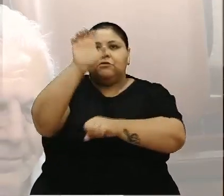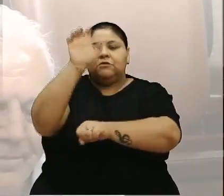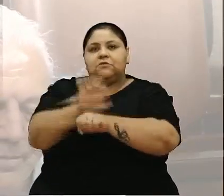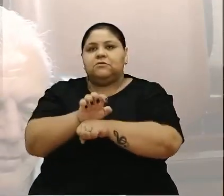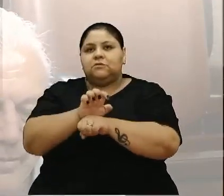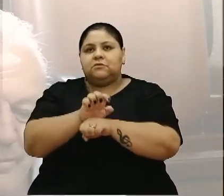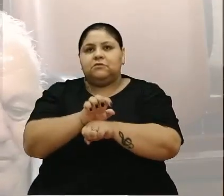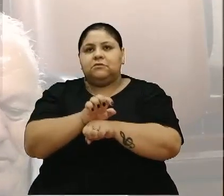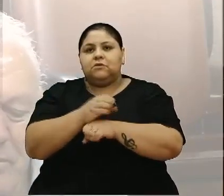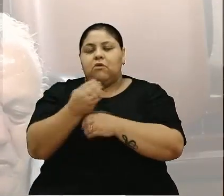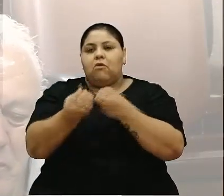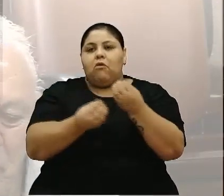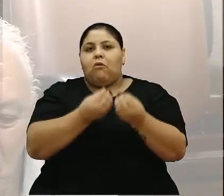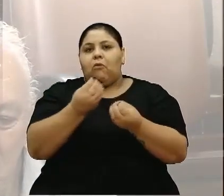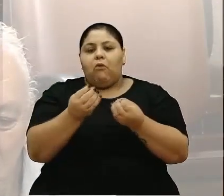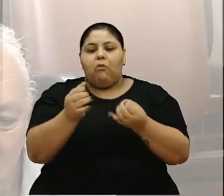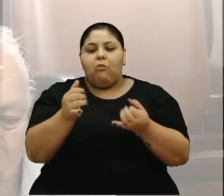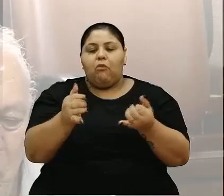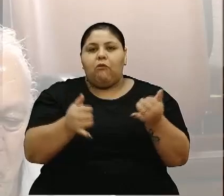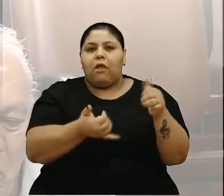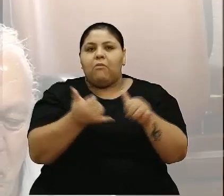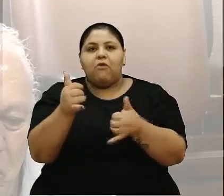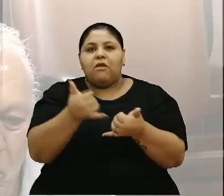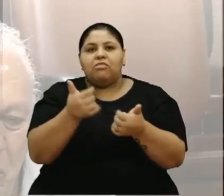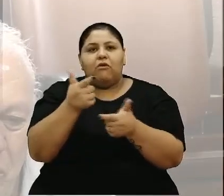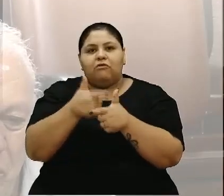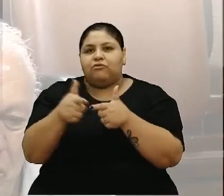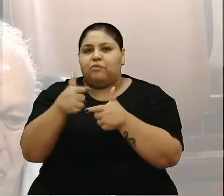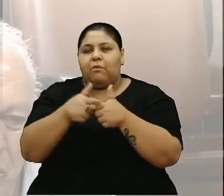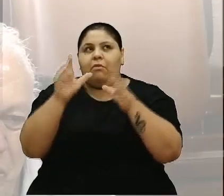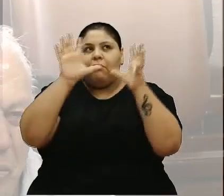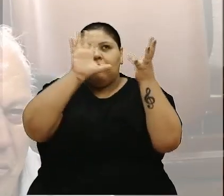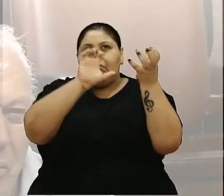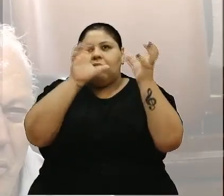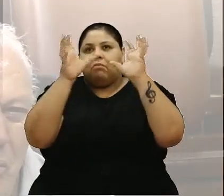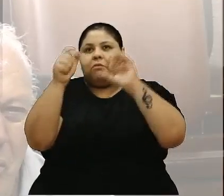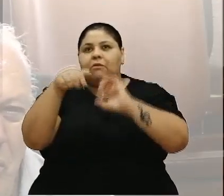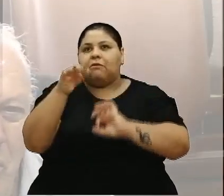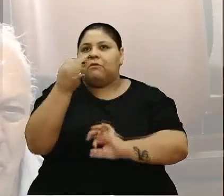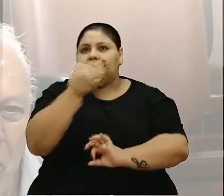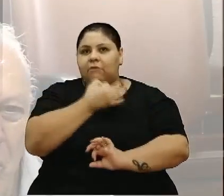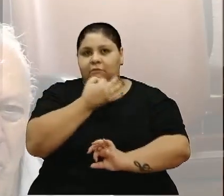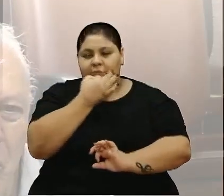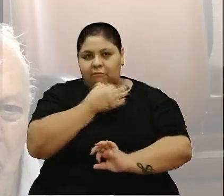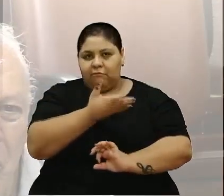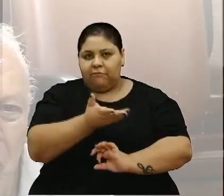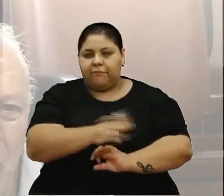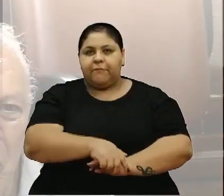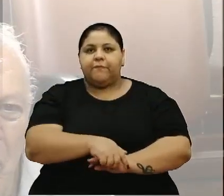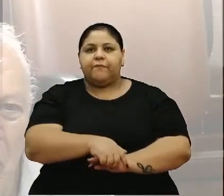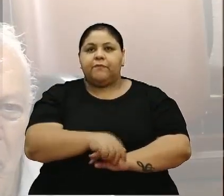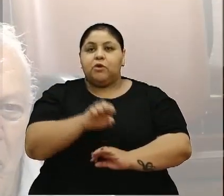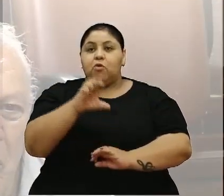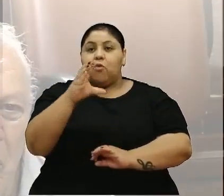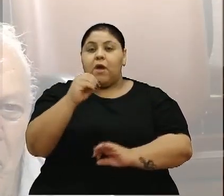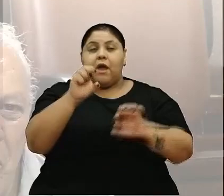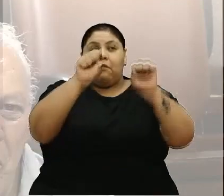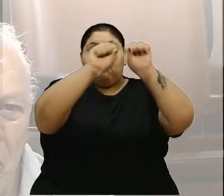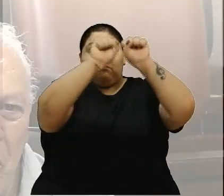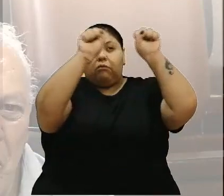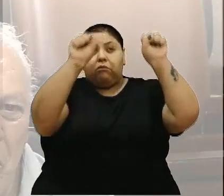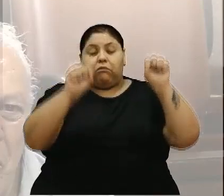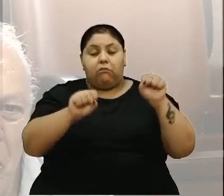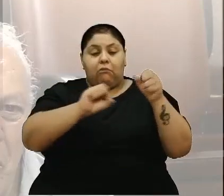problemas climáticos que estão acontecendo. Né, essas anomalias do ecossistema que em diversos lugares do planeta,